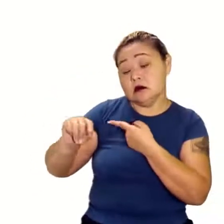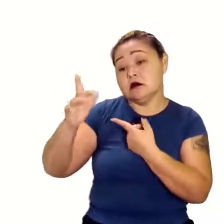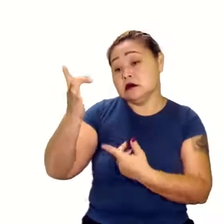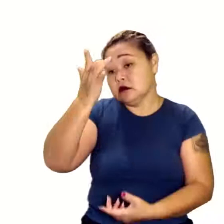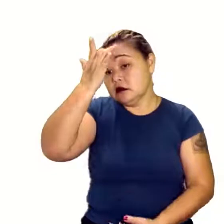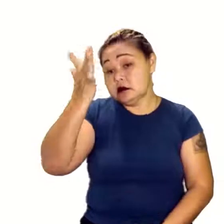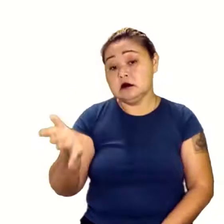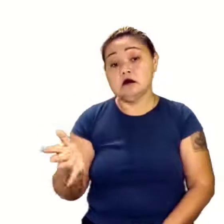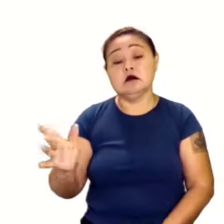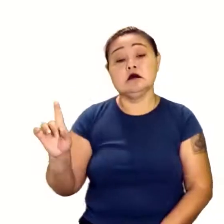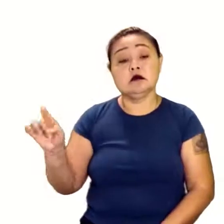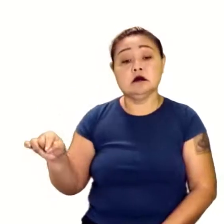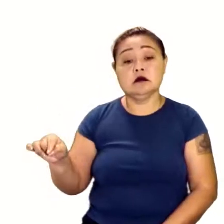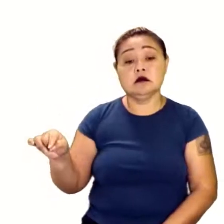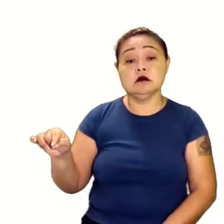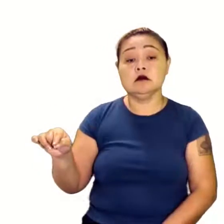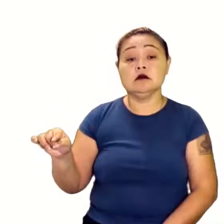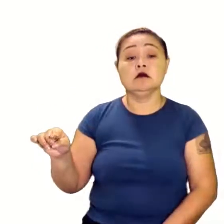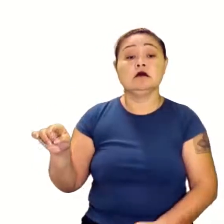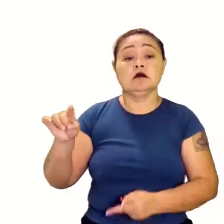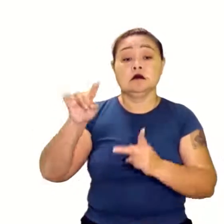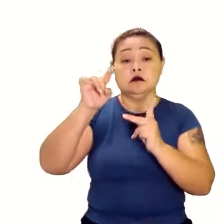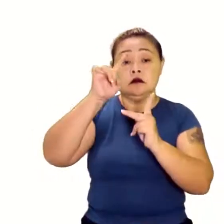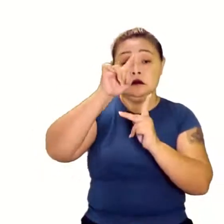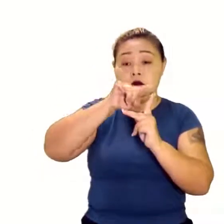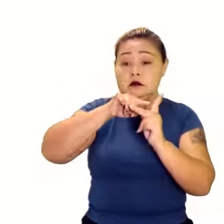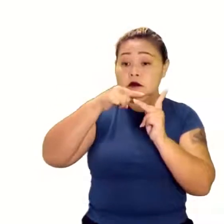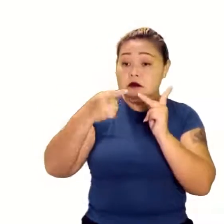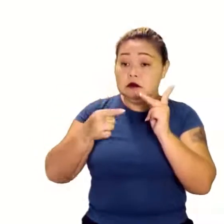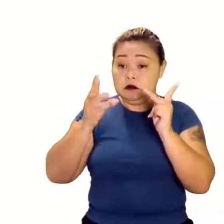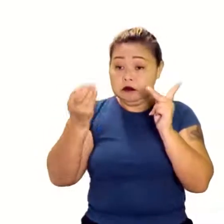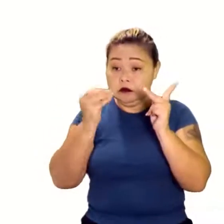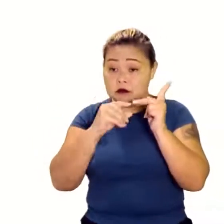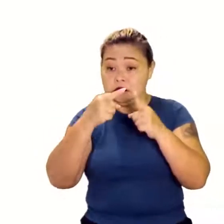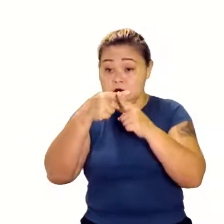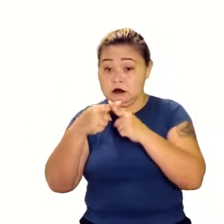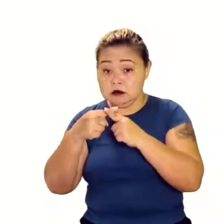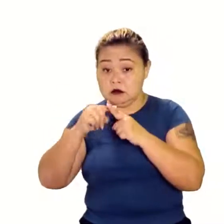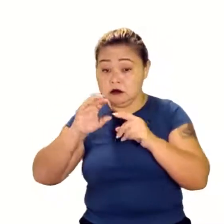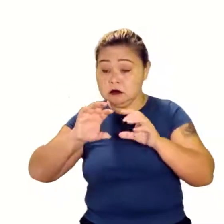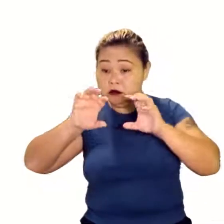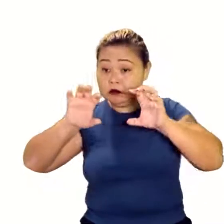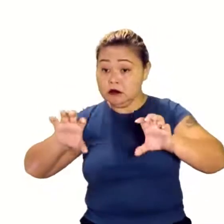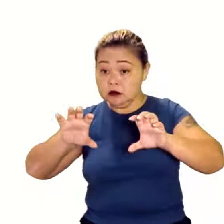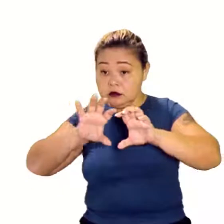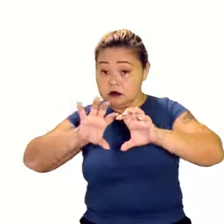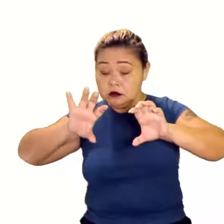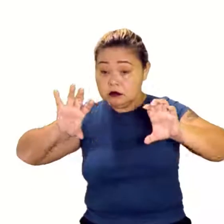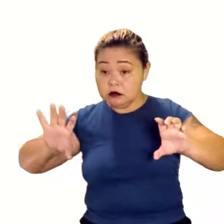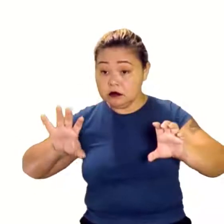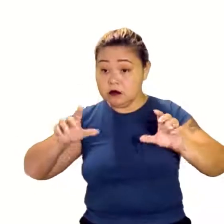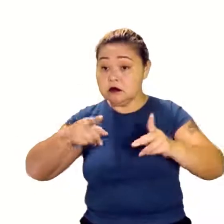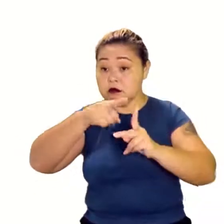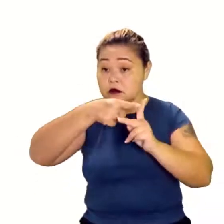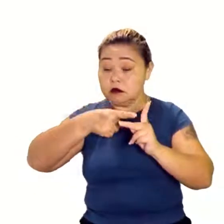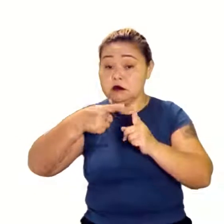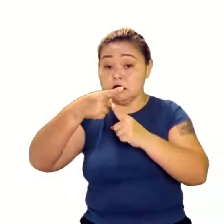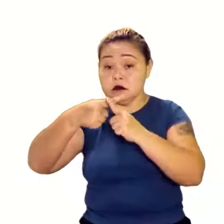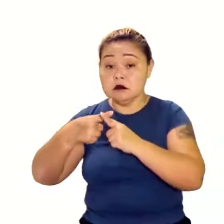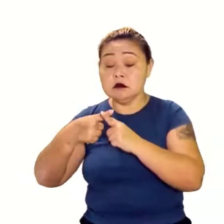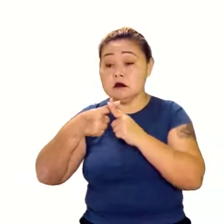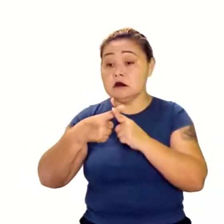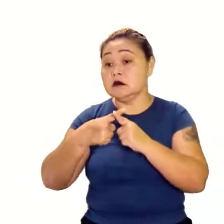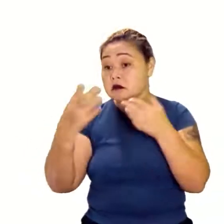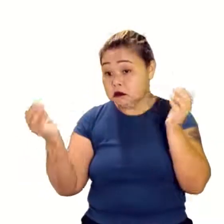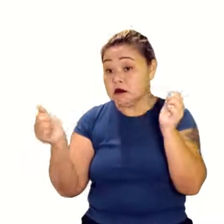mais fácil. Então se eu tenho uma multiplicação dentro, eu posso separar em duas. E se eu tenho duas multiplicações,